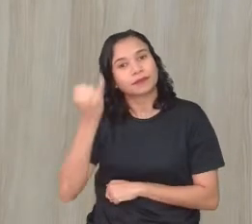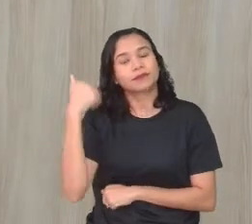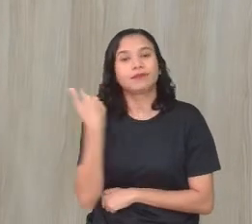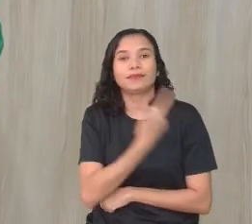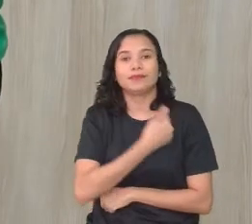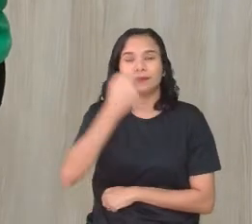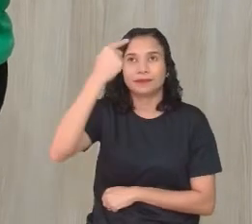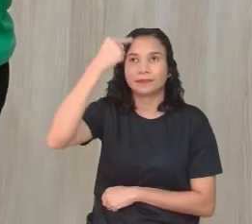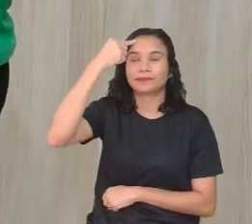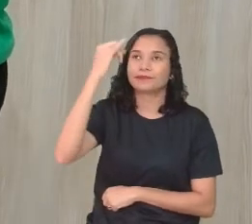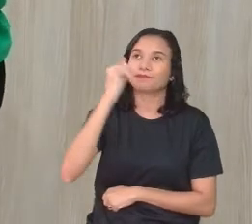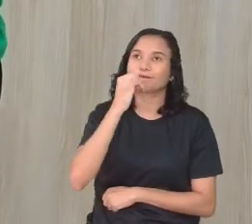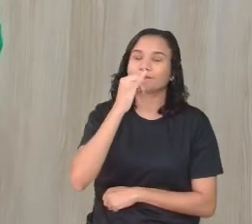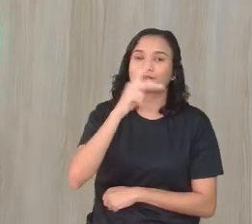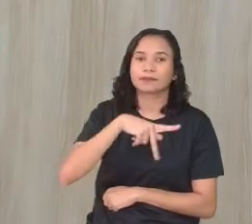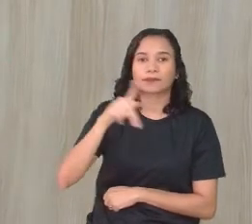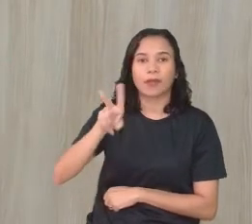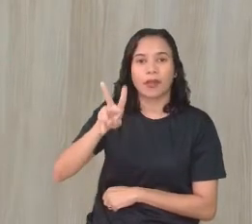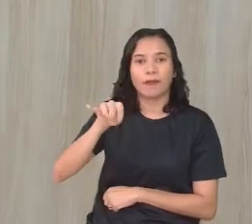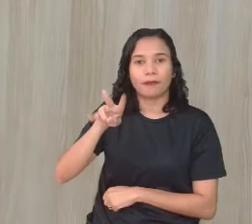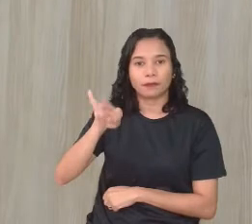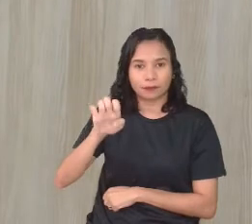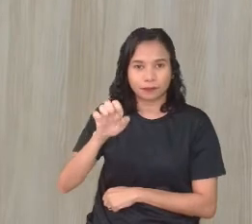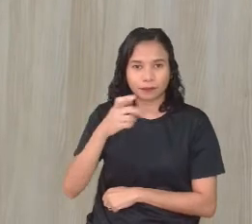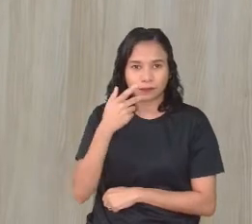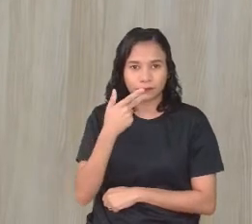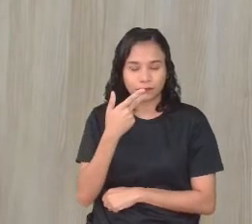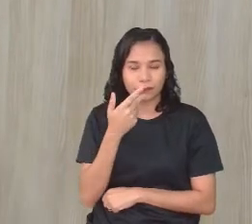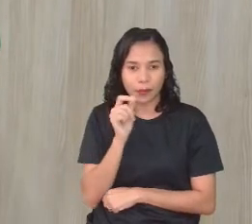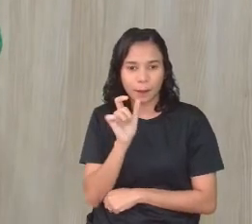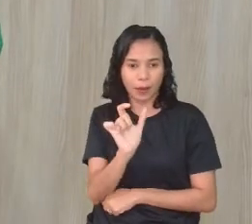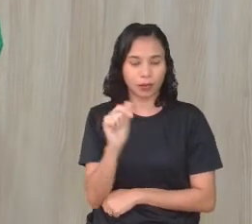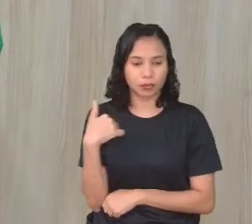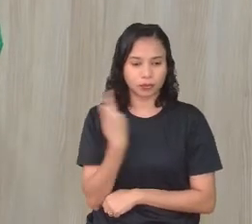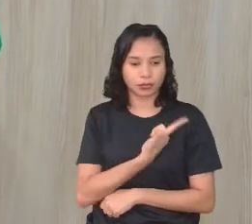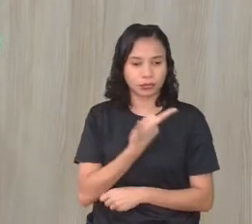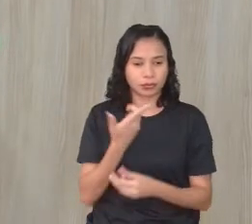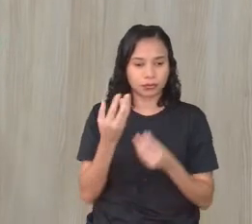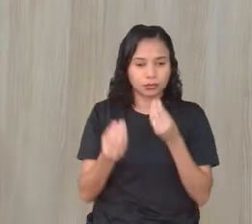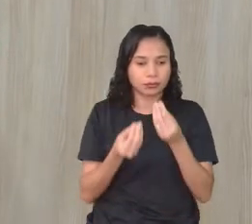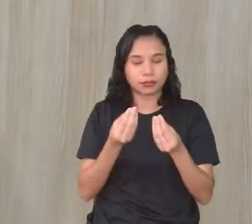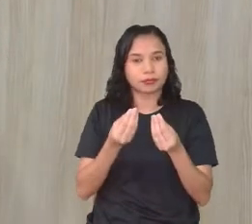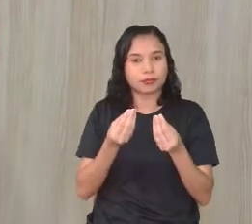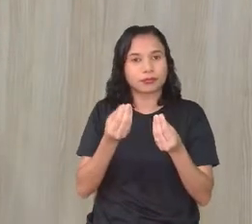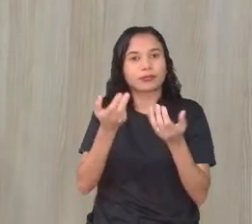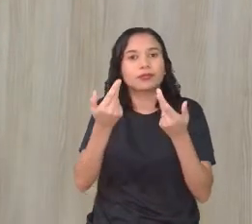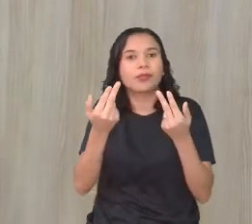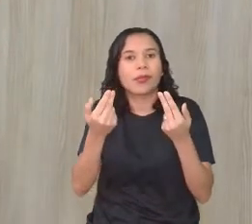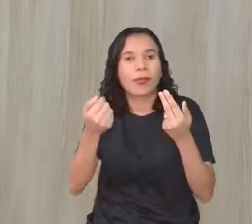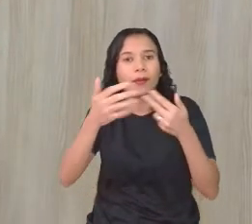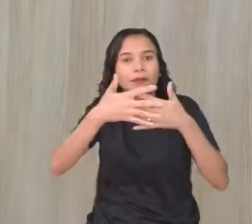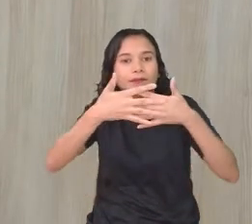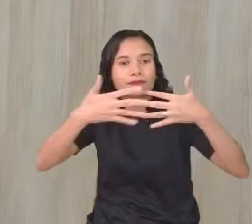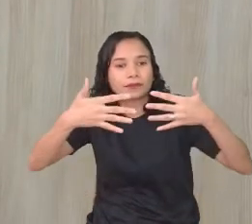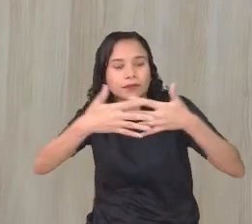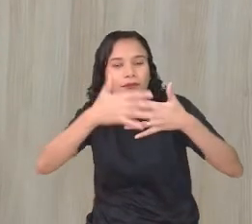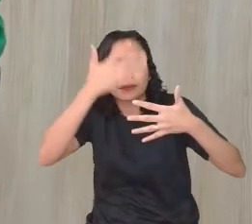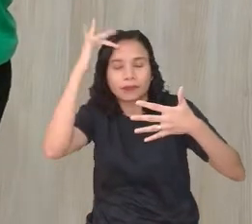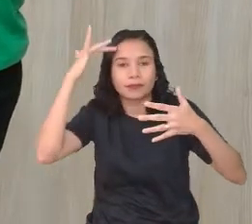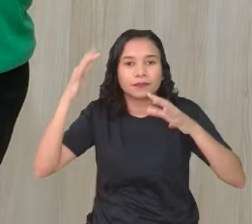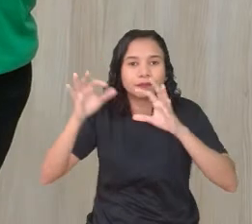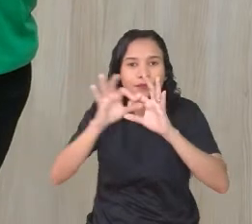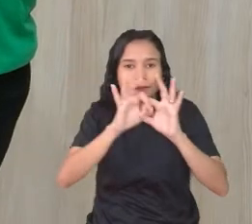nisso. Quando a professora Viviane cita a palavra tessitura, né? A gente fazer tipo tecer. E aí eu me lembro